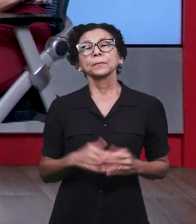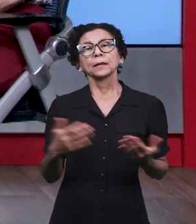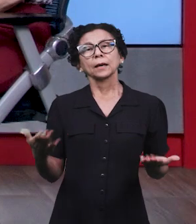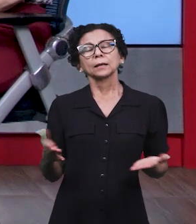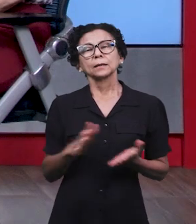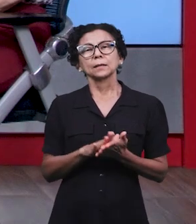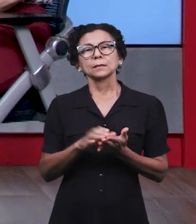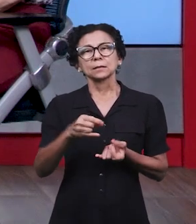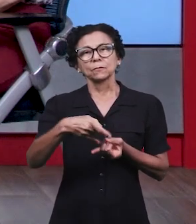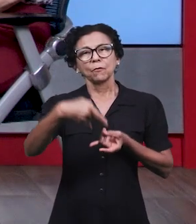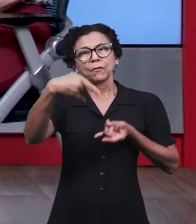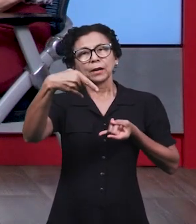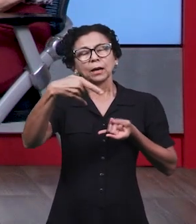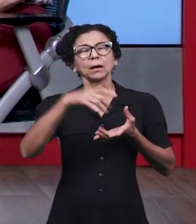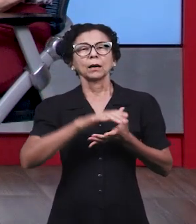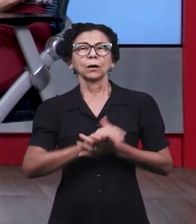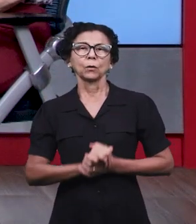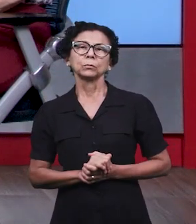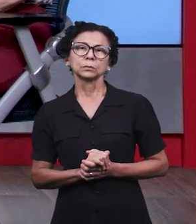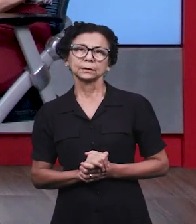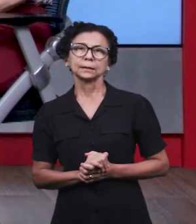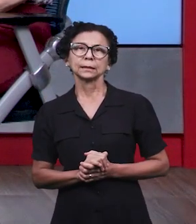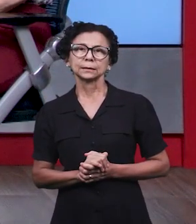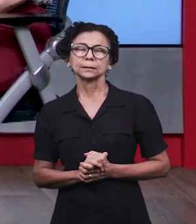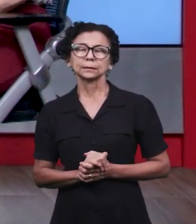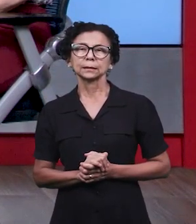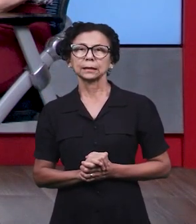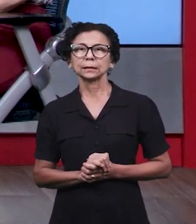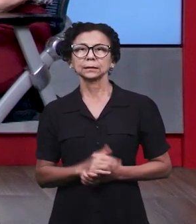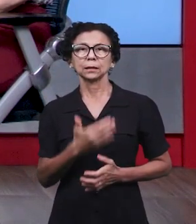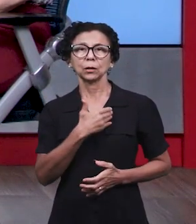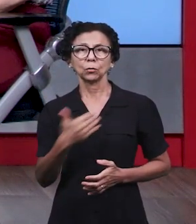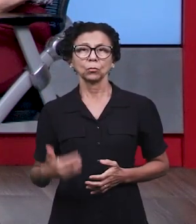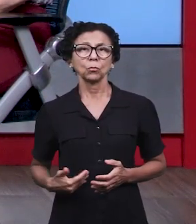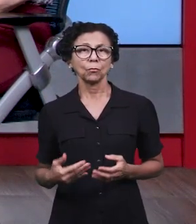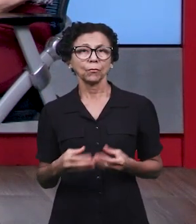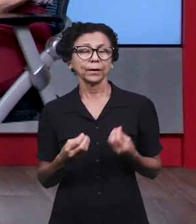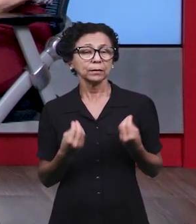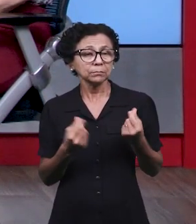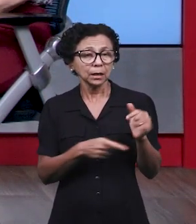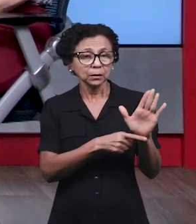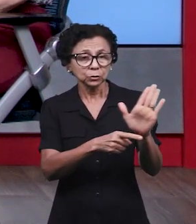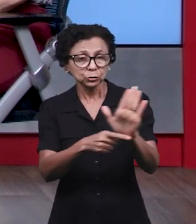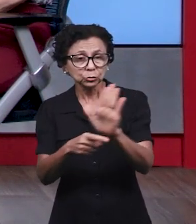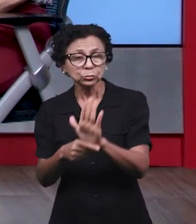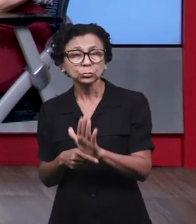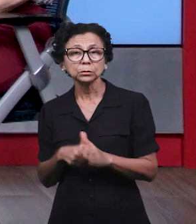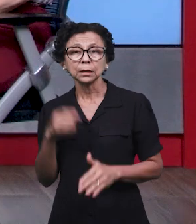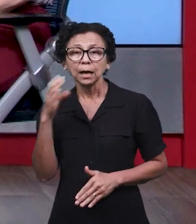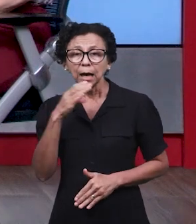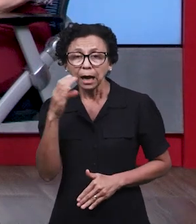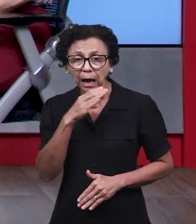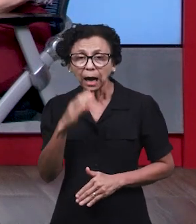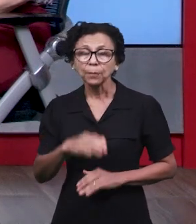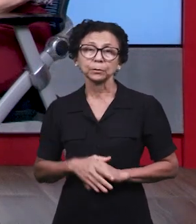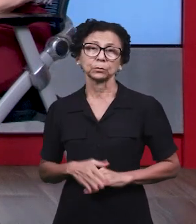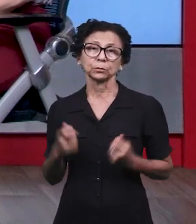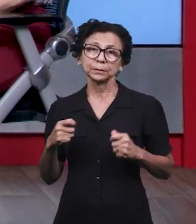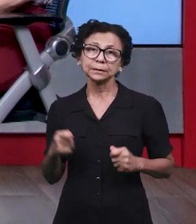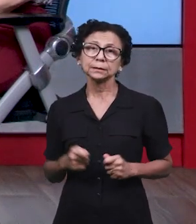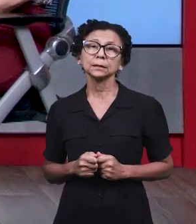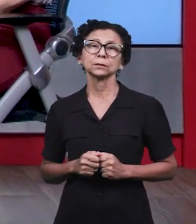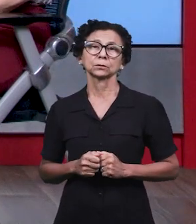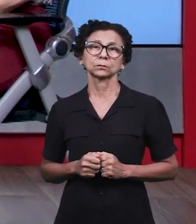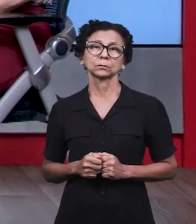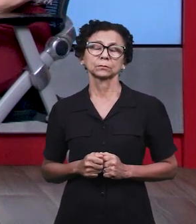algumas medicações, alguns tratamentos, alguns acompanhamentos que eu preciso correr para o meu filho evoluir, para o meu filho não estagnar ou não piorar.